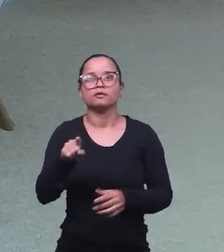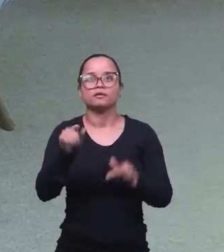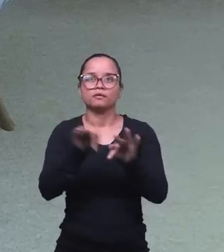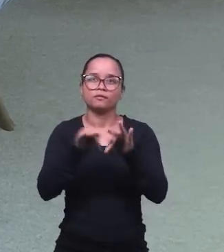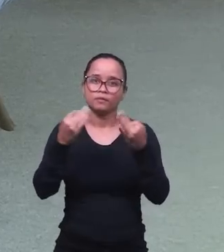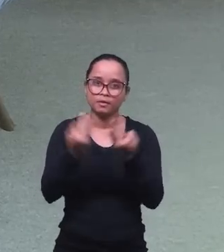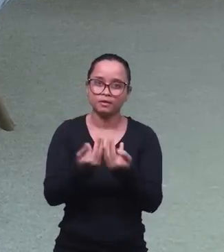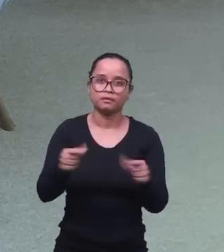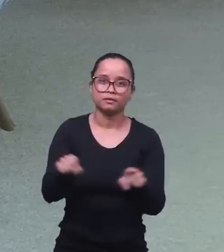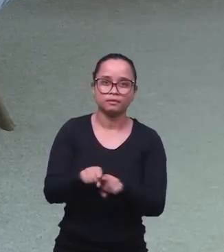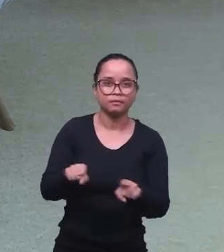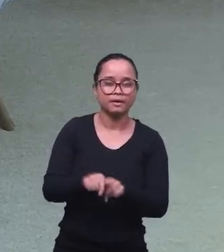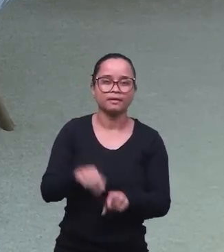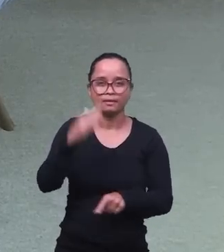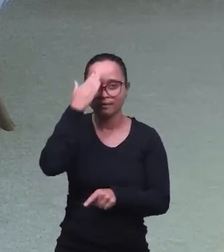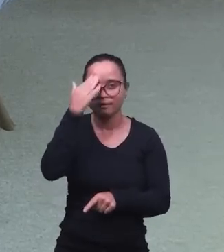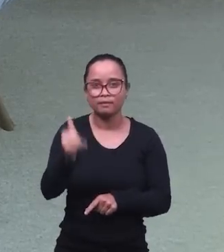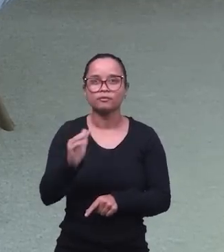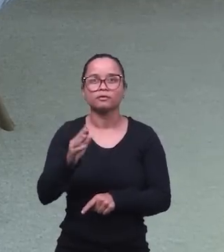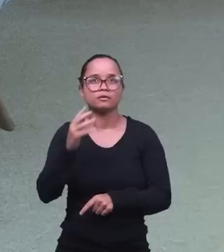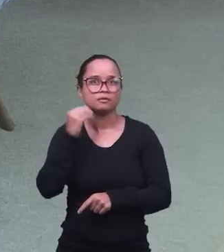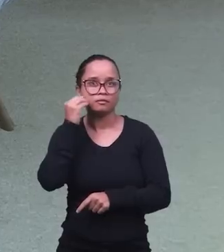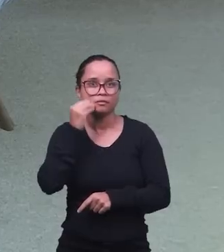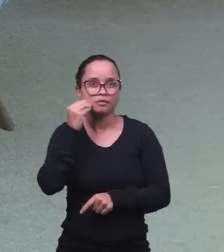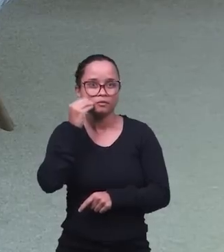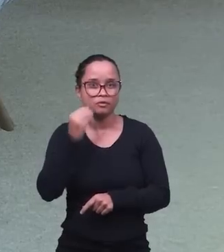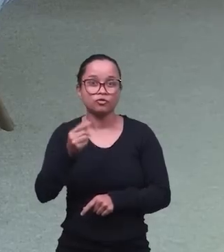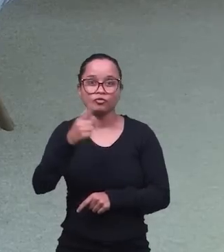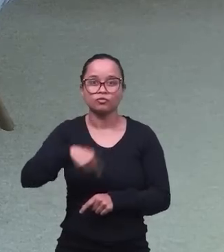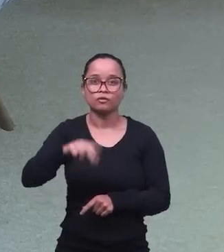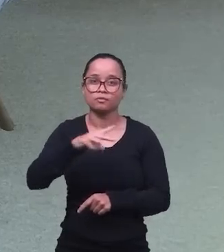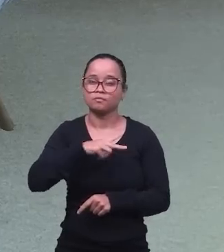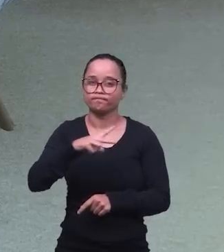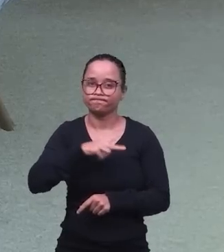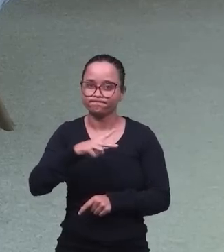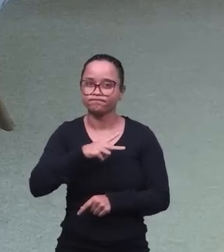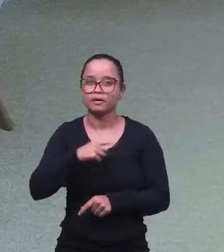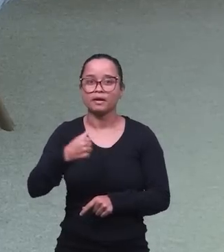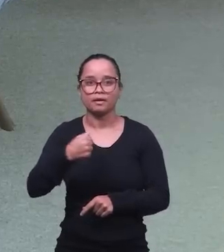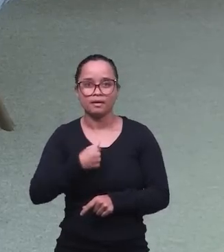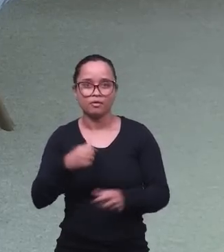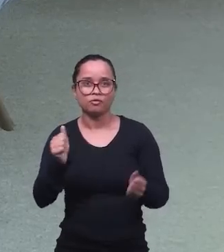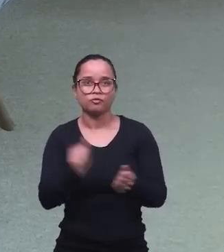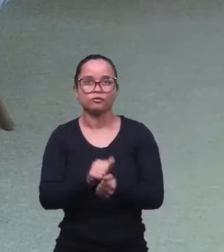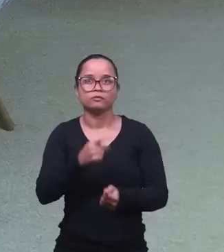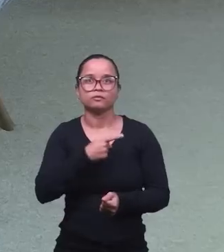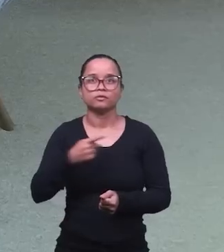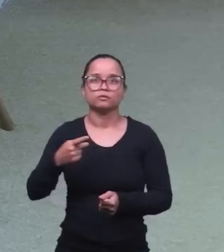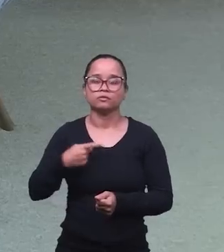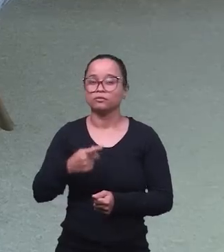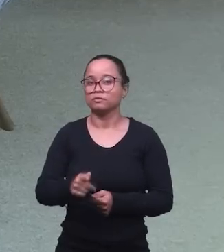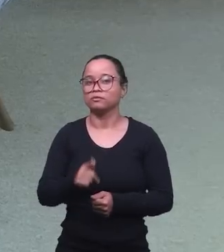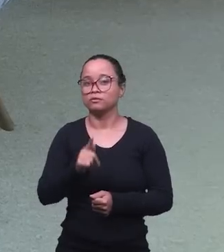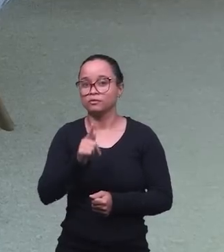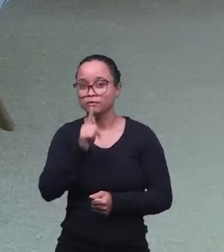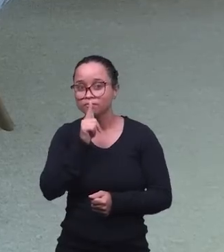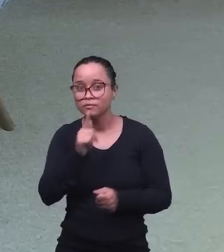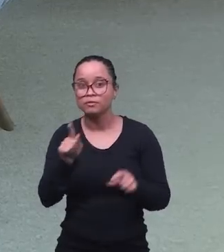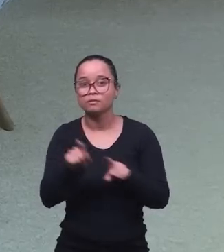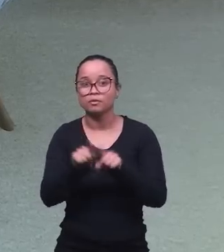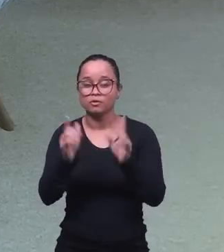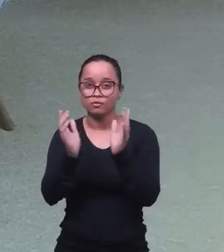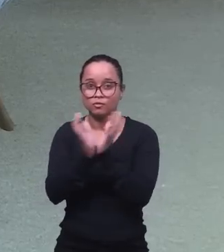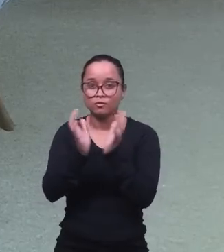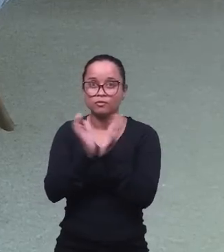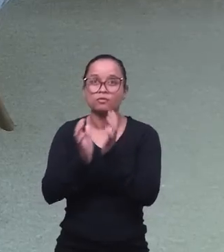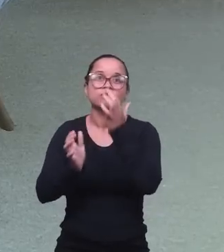sua família também, sabem das experiências que nós particularmente temos, eu e pastor Gilson e a equipe, quando gravamos